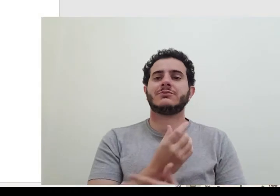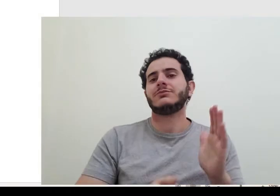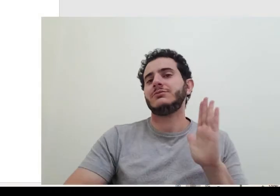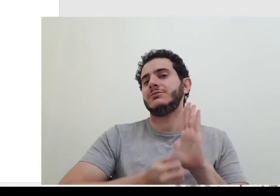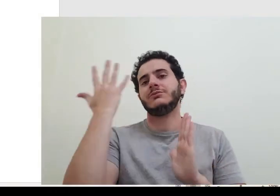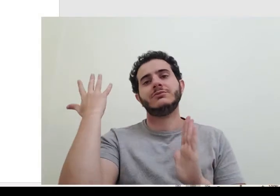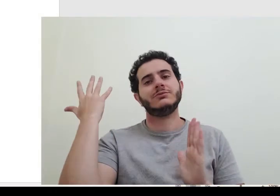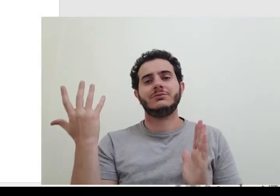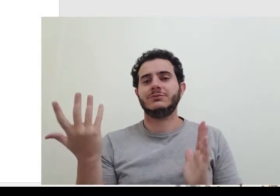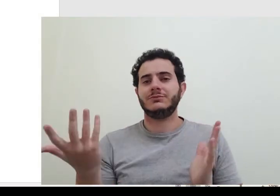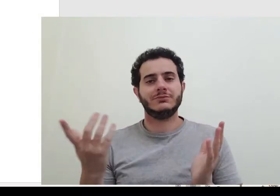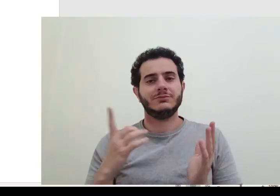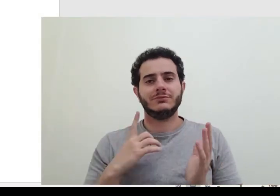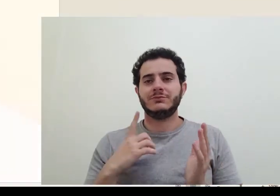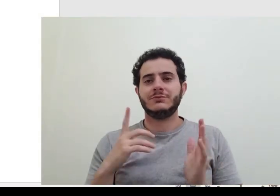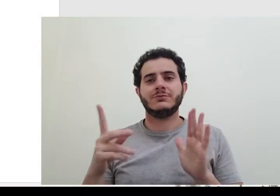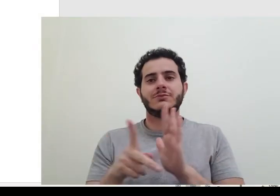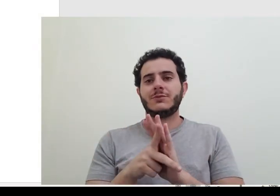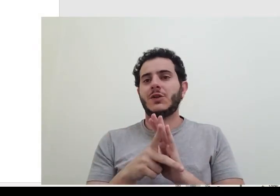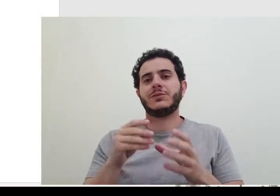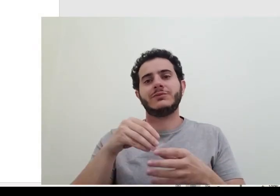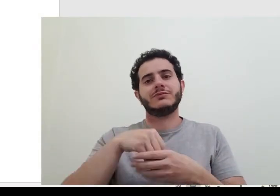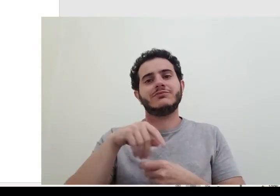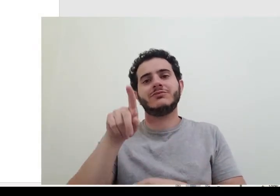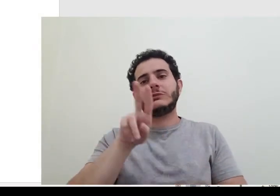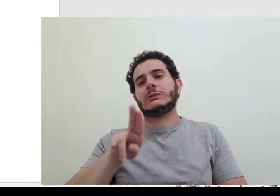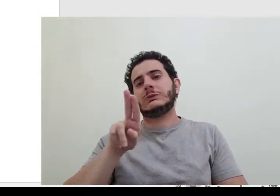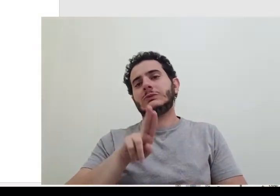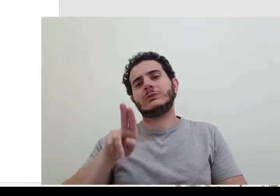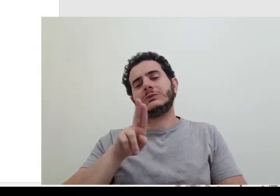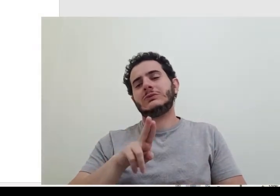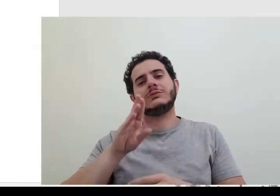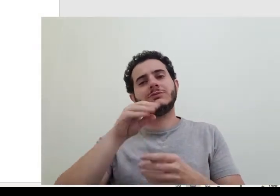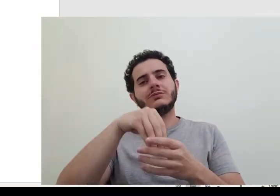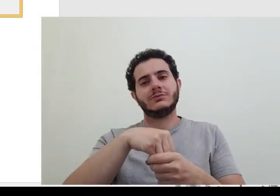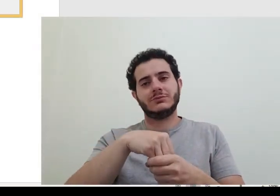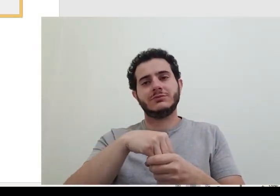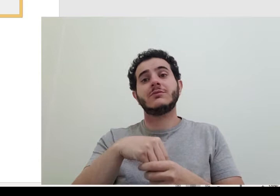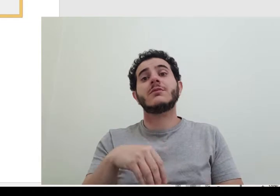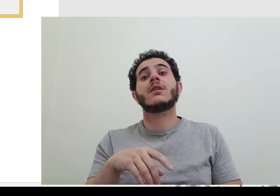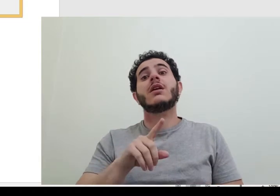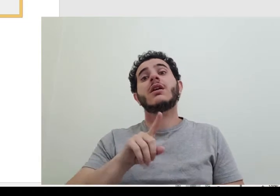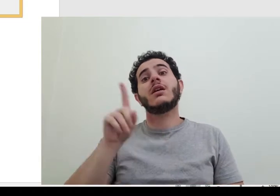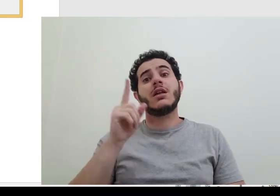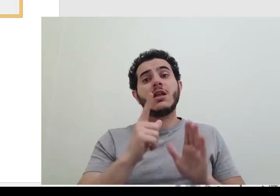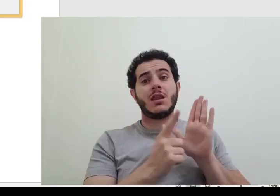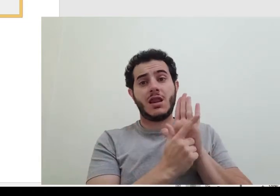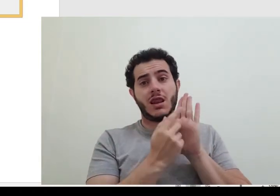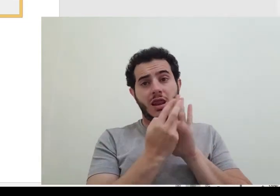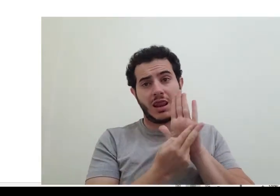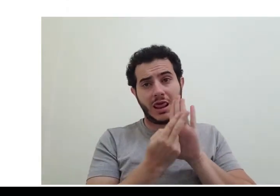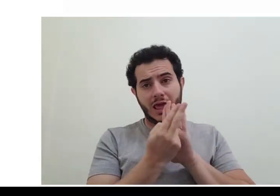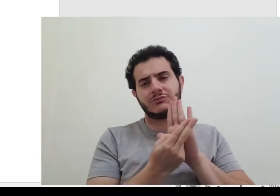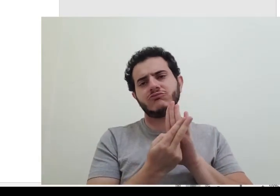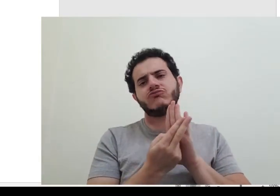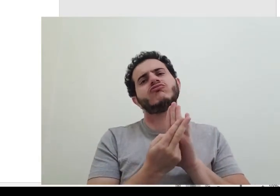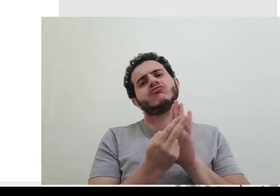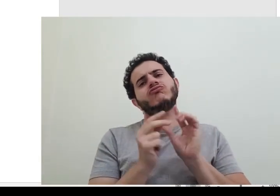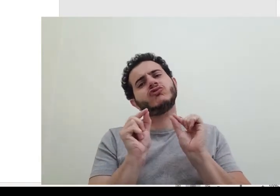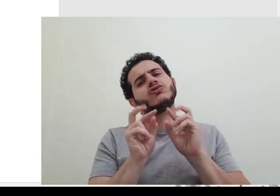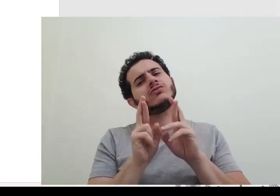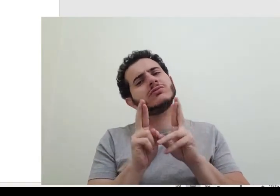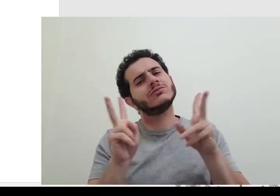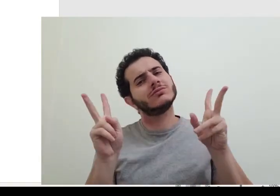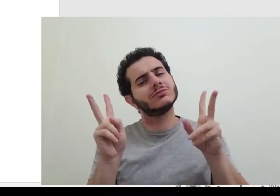software que permite a abertura de múltiplos arquivos ao mesmo tempo. O Lightroom não possibilita, não deixa a gente fazer essa situação.